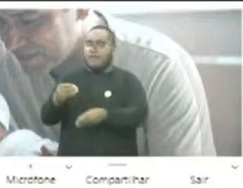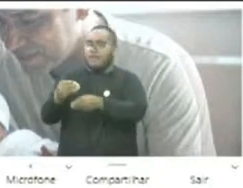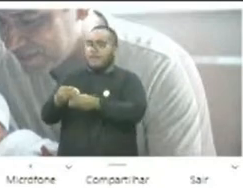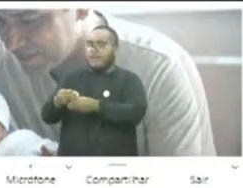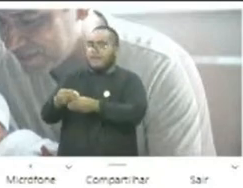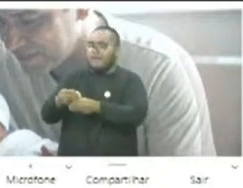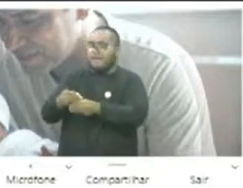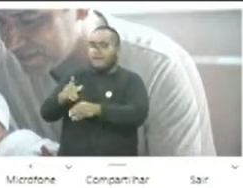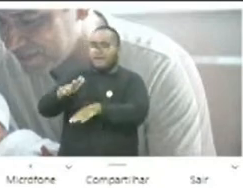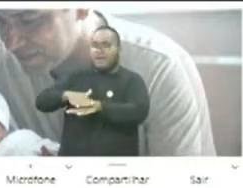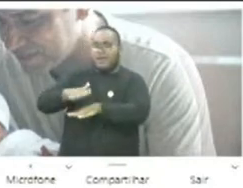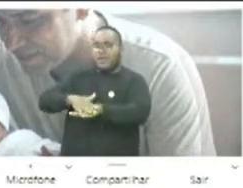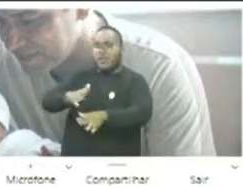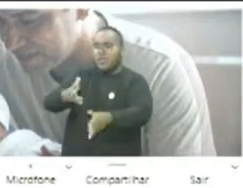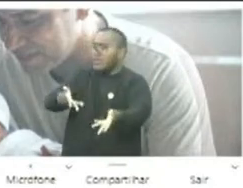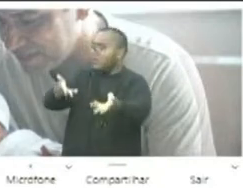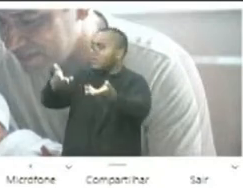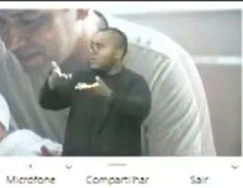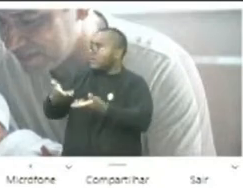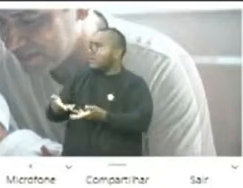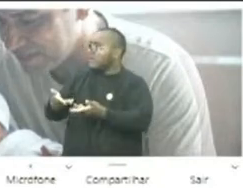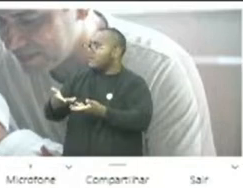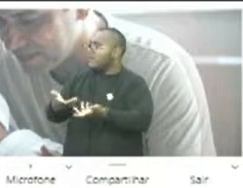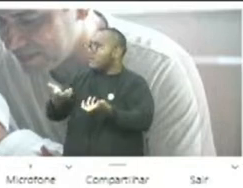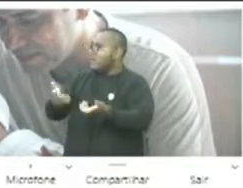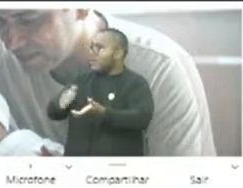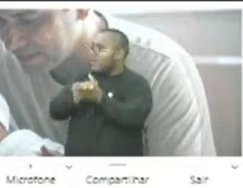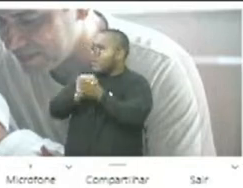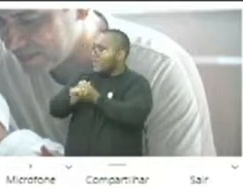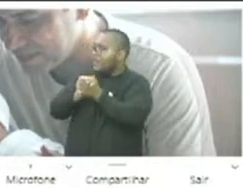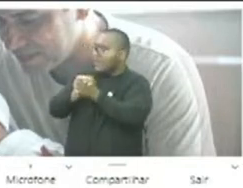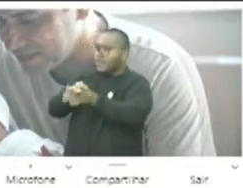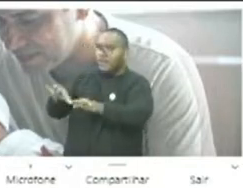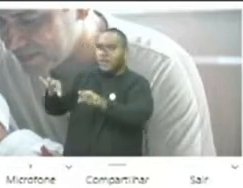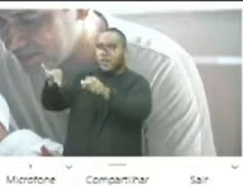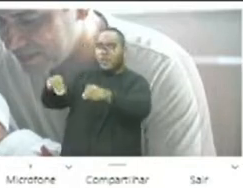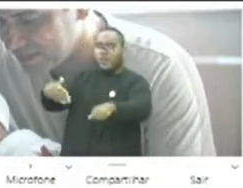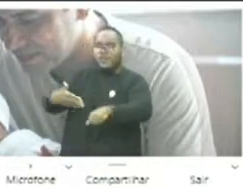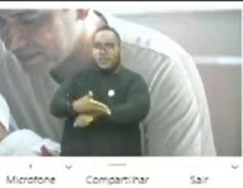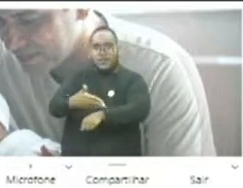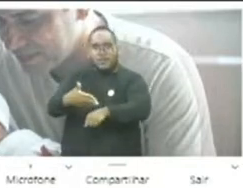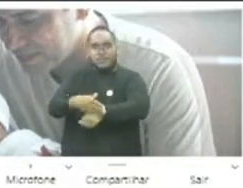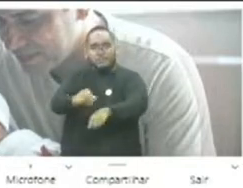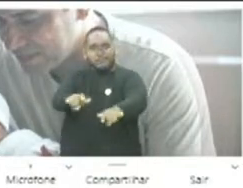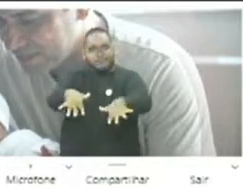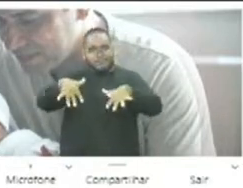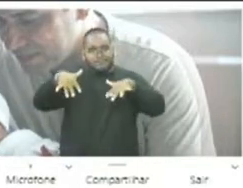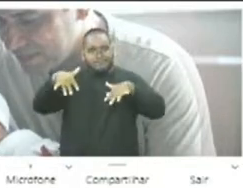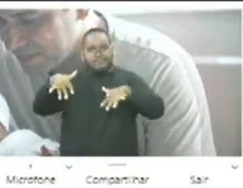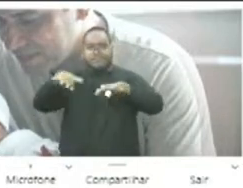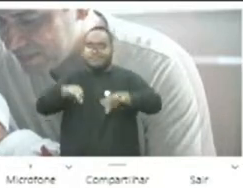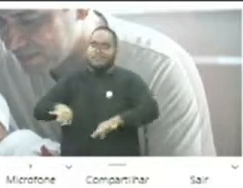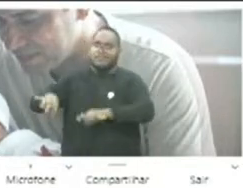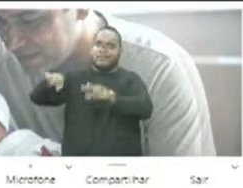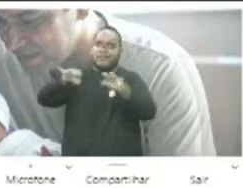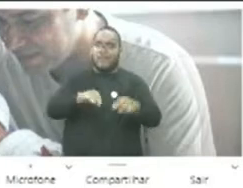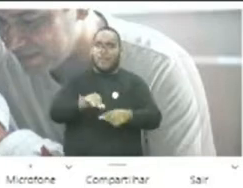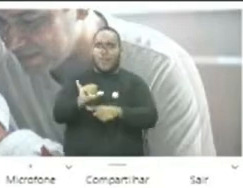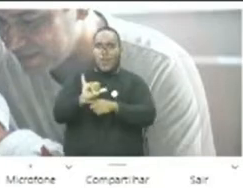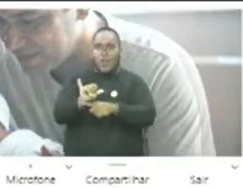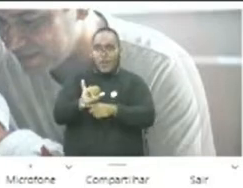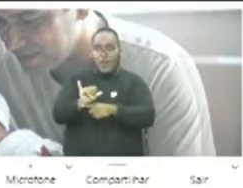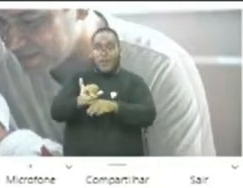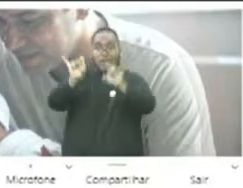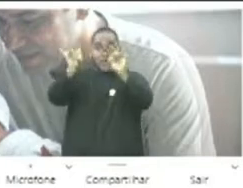né? Quero cumprimentar todos que estão participando aqui, aí no auditório, Emílio Ribas, online, em especial a Raquel, Paulo